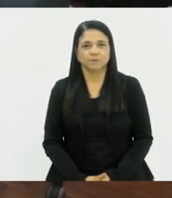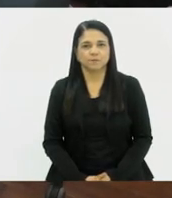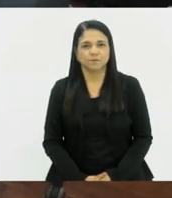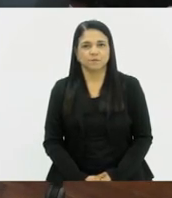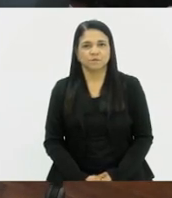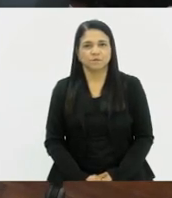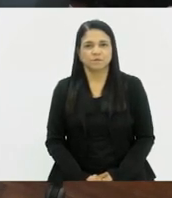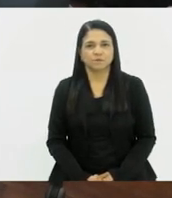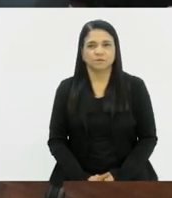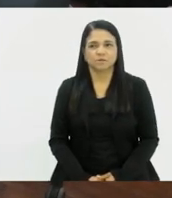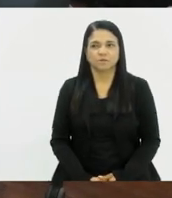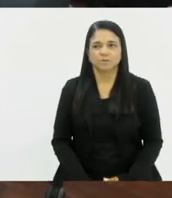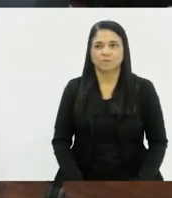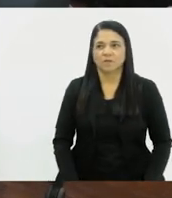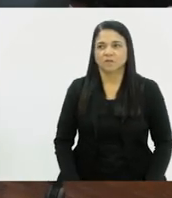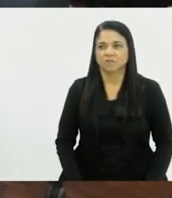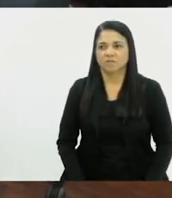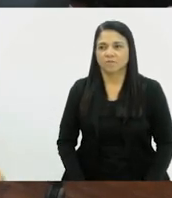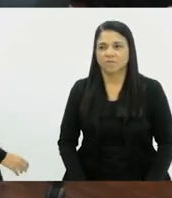éb